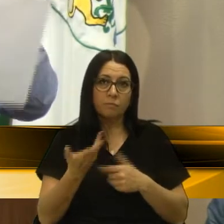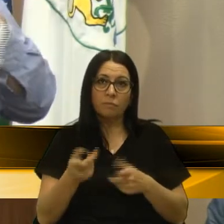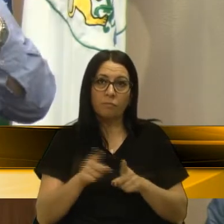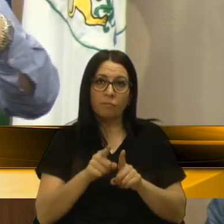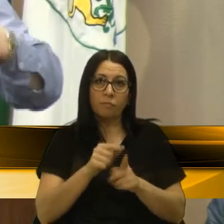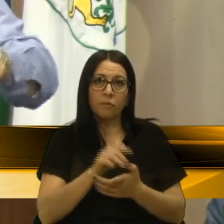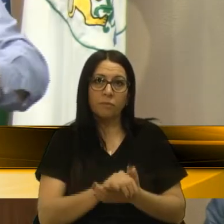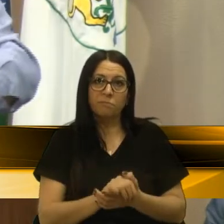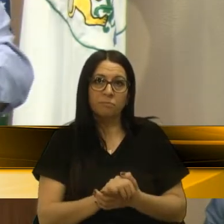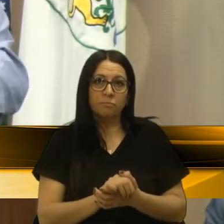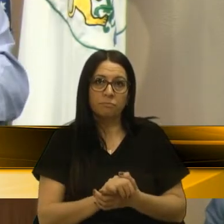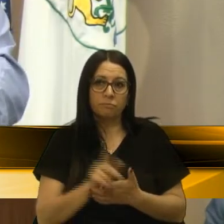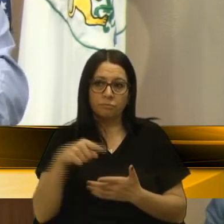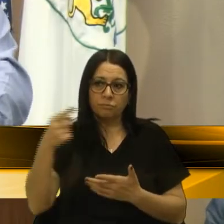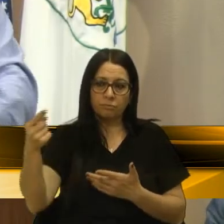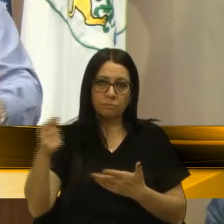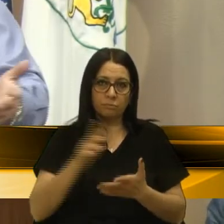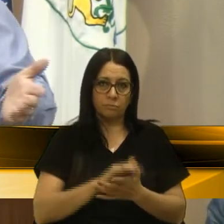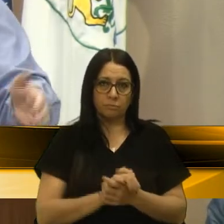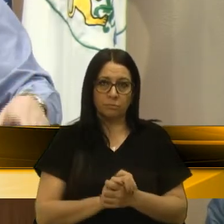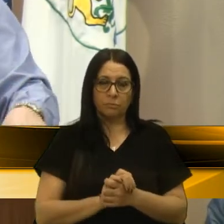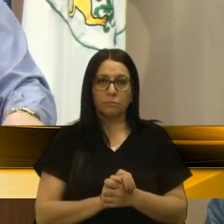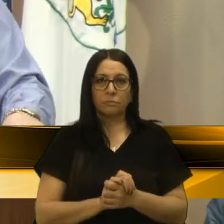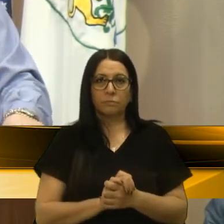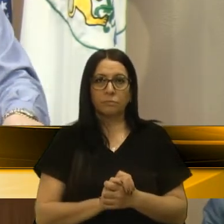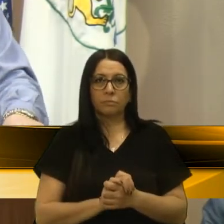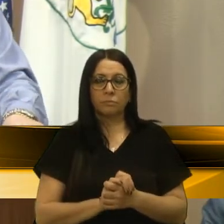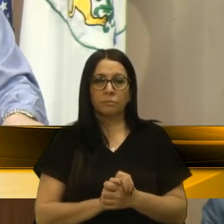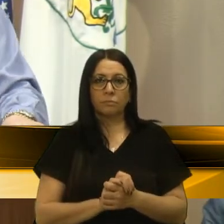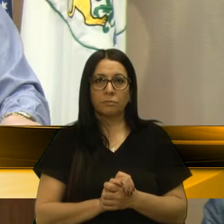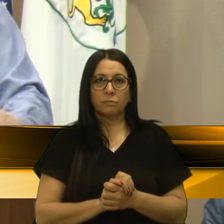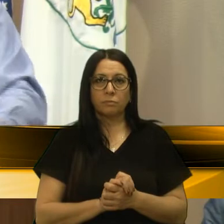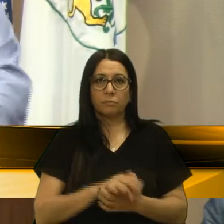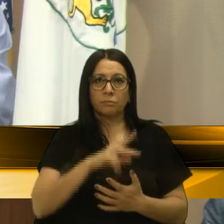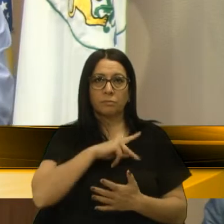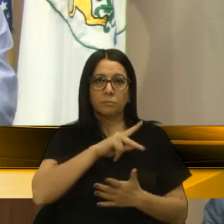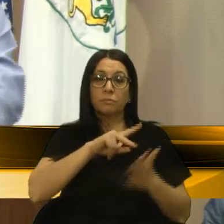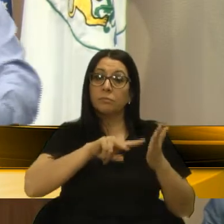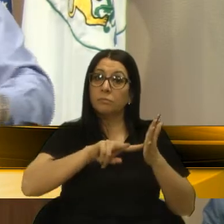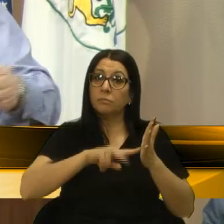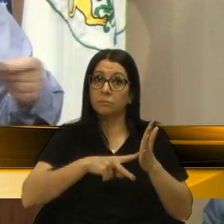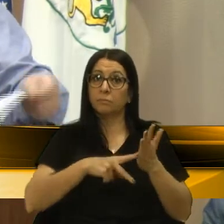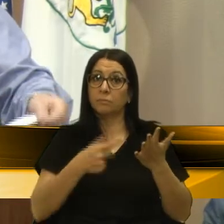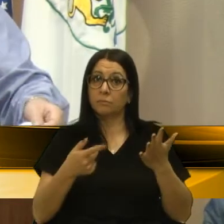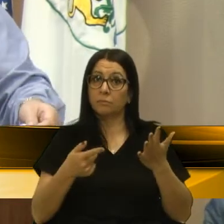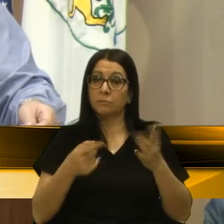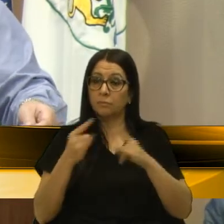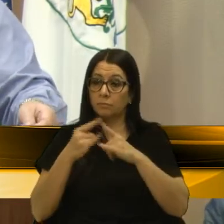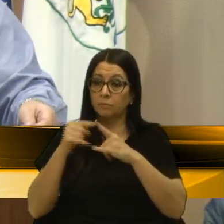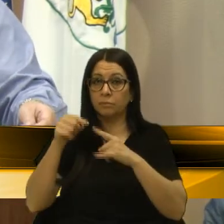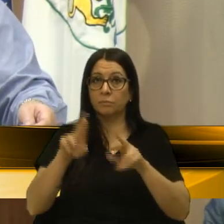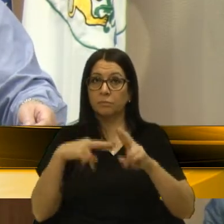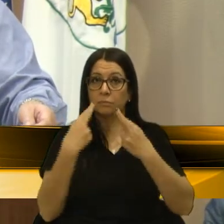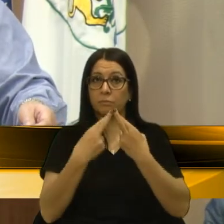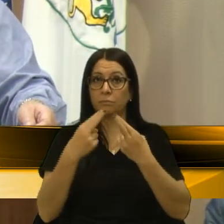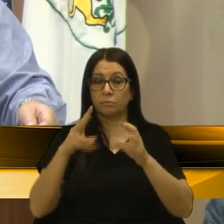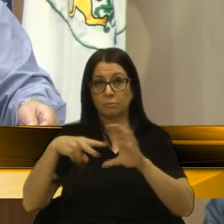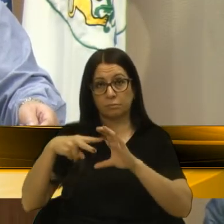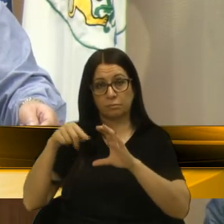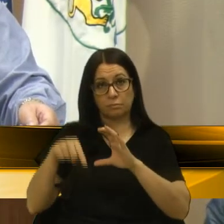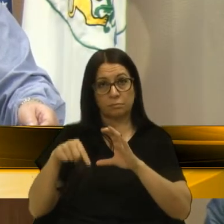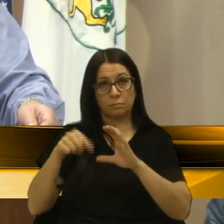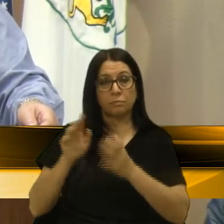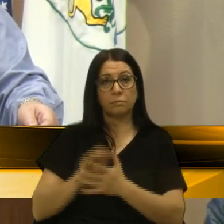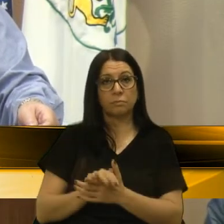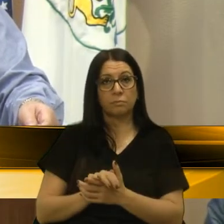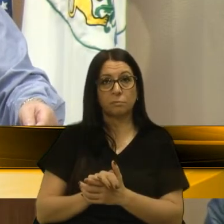né, alguns outros, né, esse presidente das entidades, né, para uma reunião aqui também na Câmara, aqui na